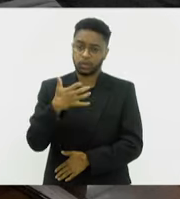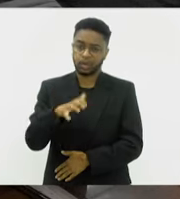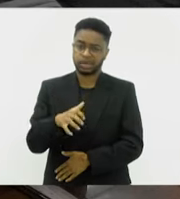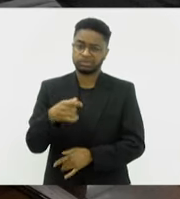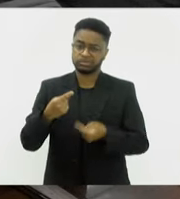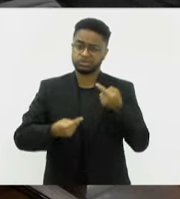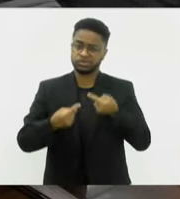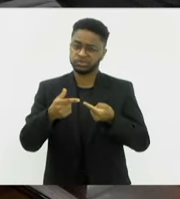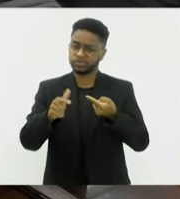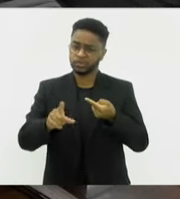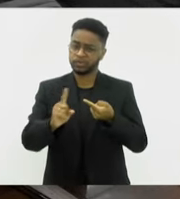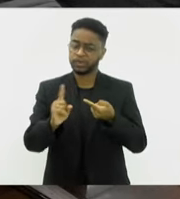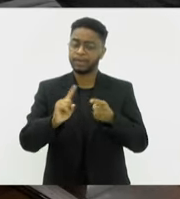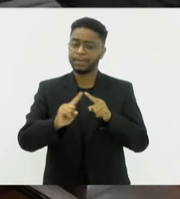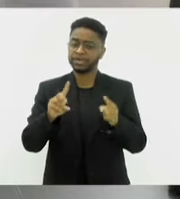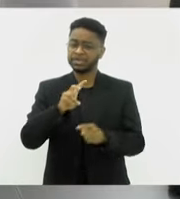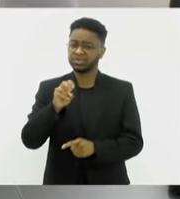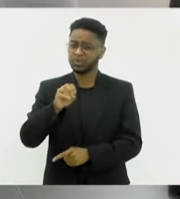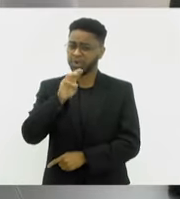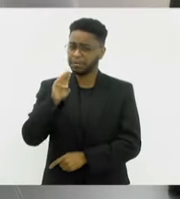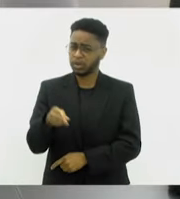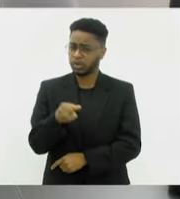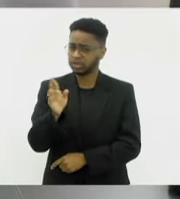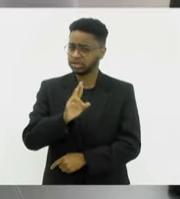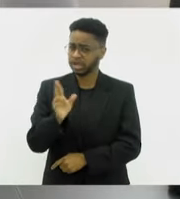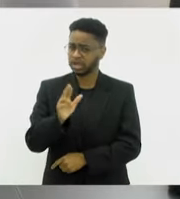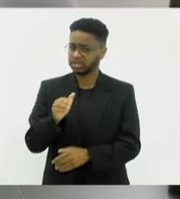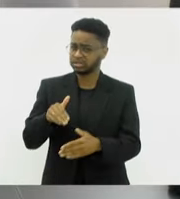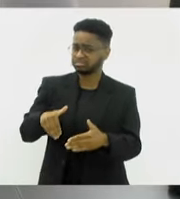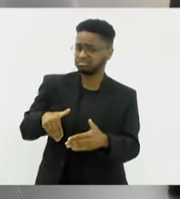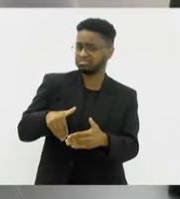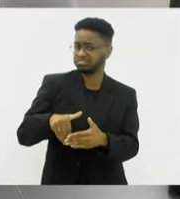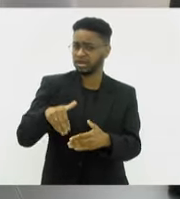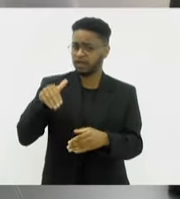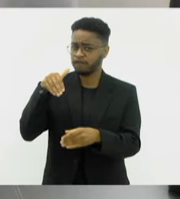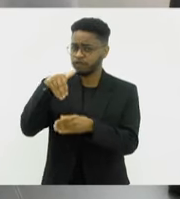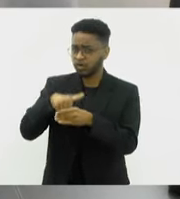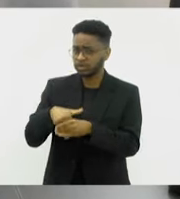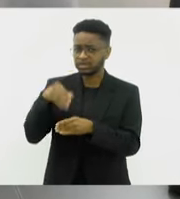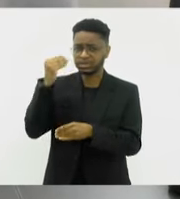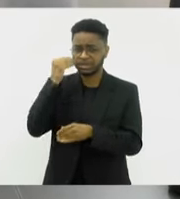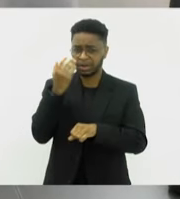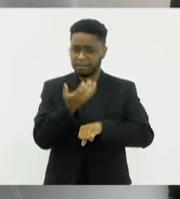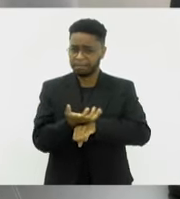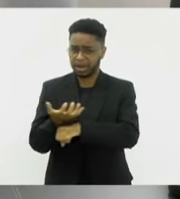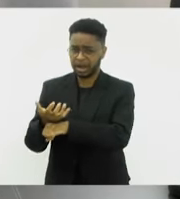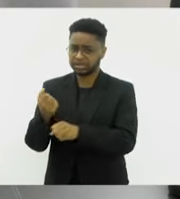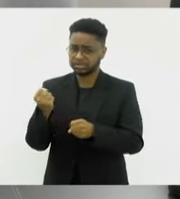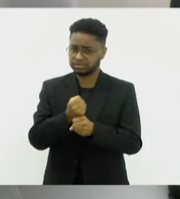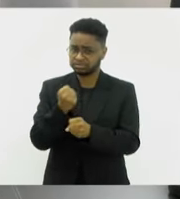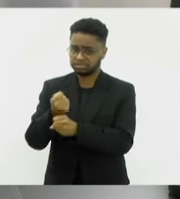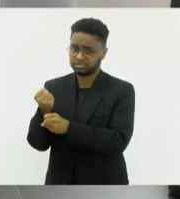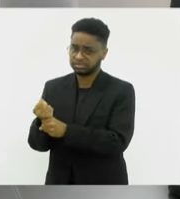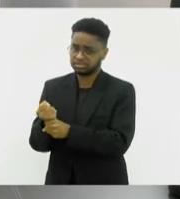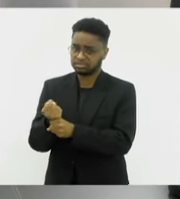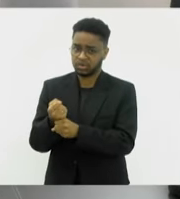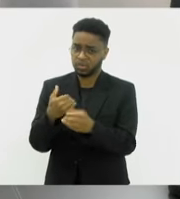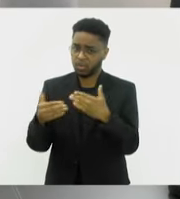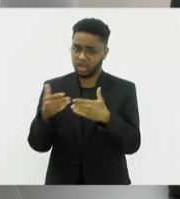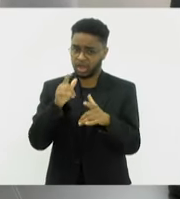mas 50 milhões de reais na véspera da eleição para fazer reforma de praça pública, onde bem